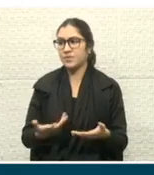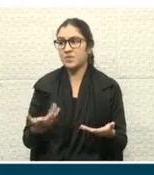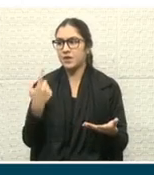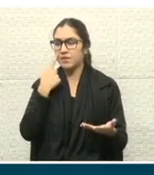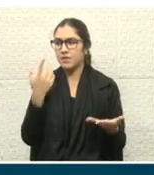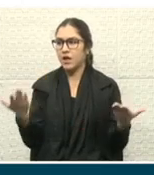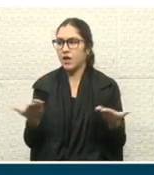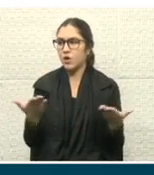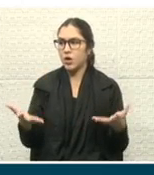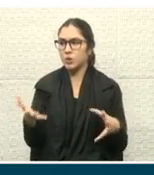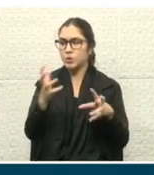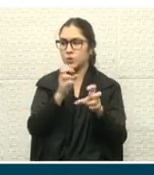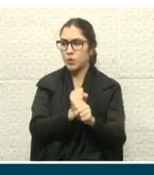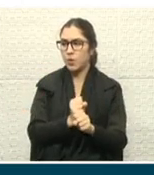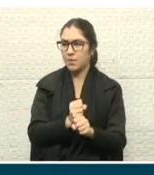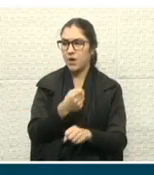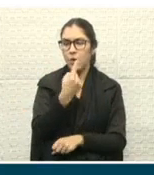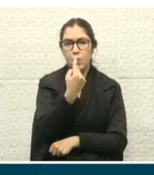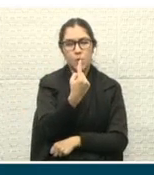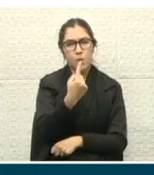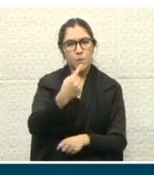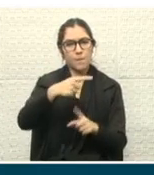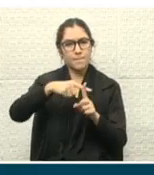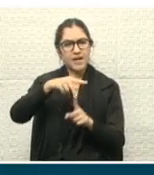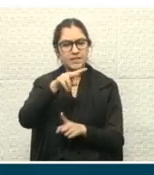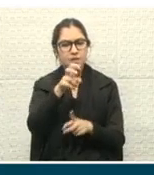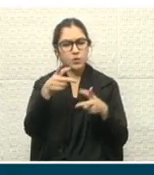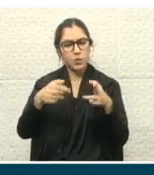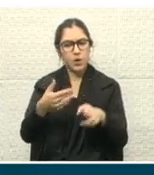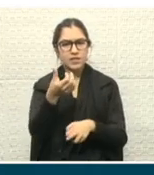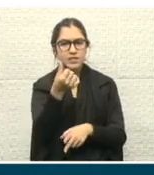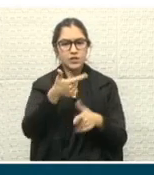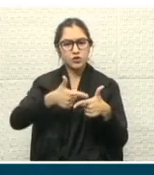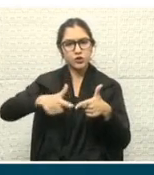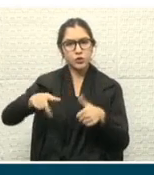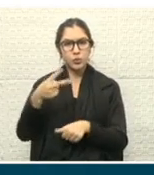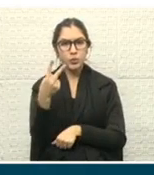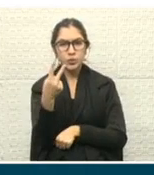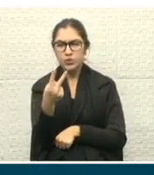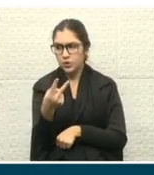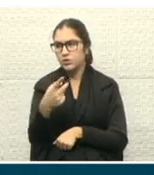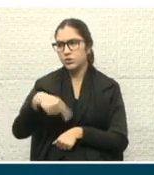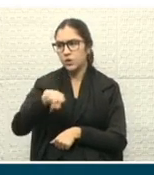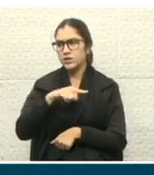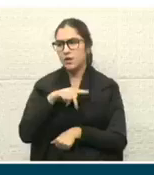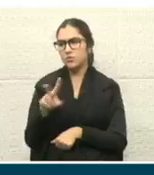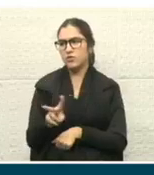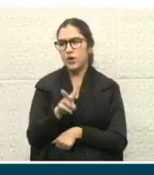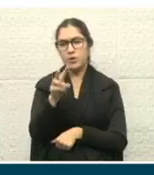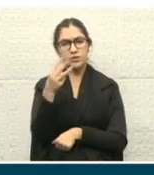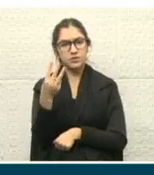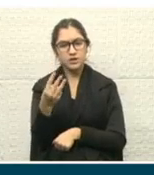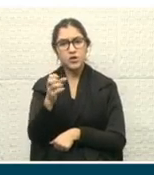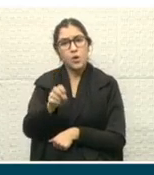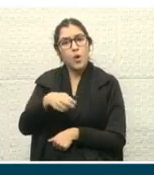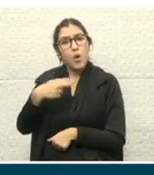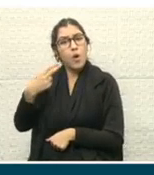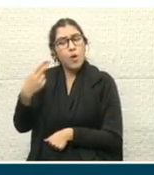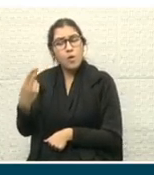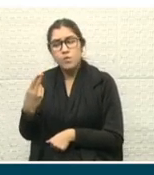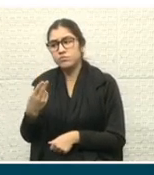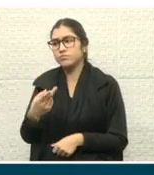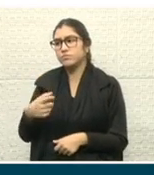Assumindo aqui a soma, 1 mais 5 é igual a 6, dividido por 2, nós temos o valor 3. Ou